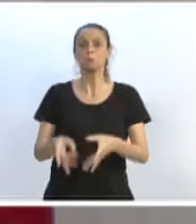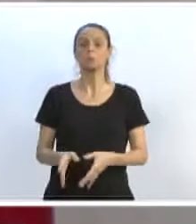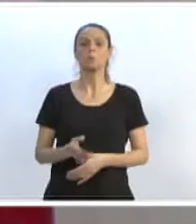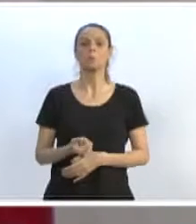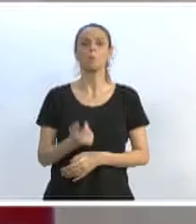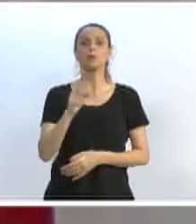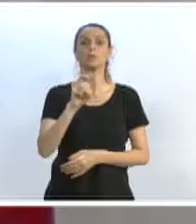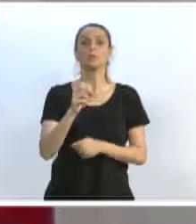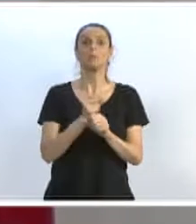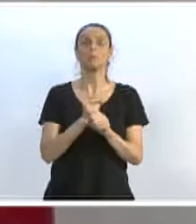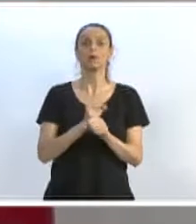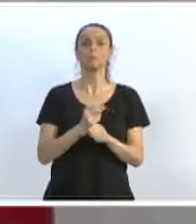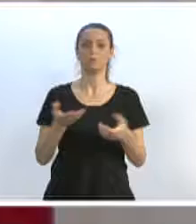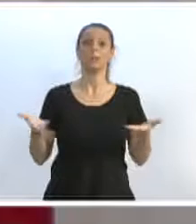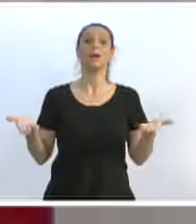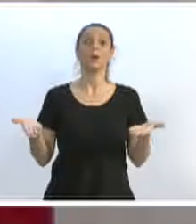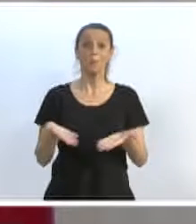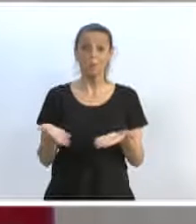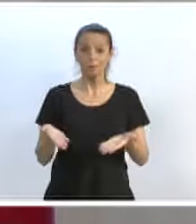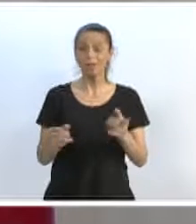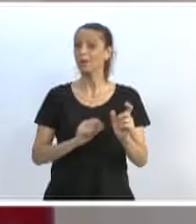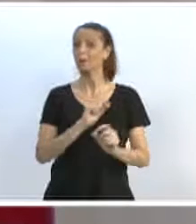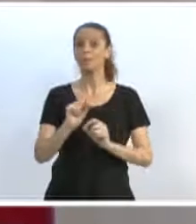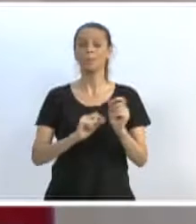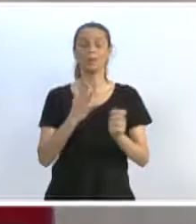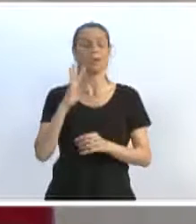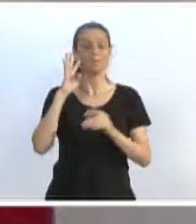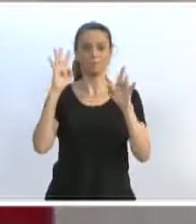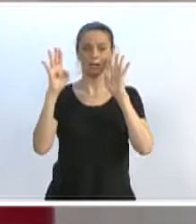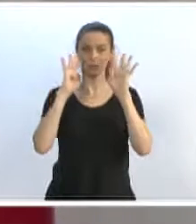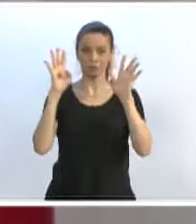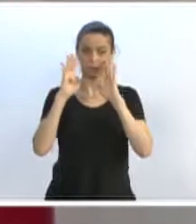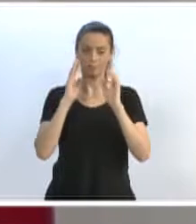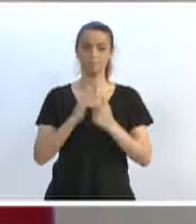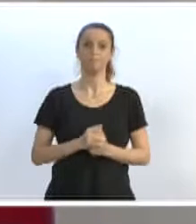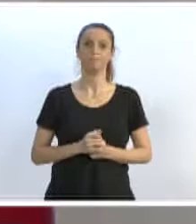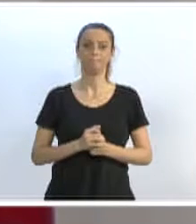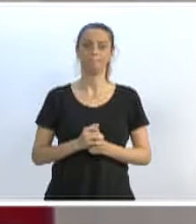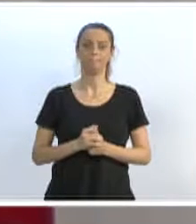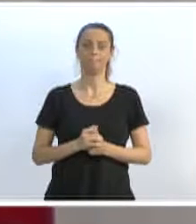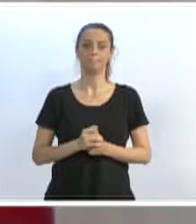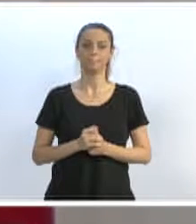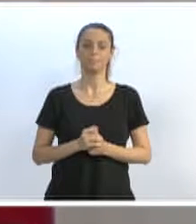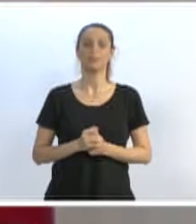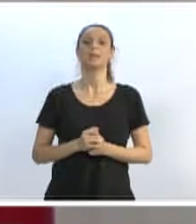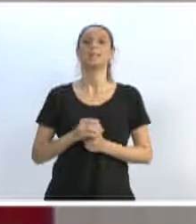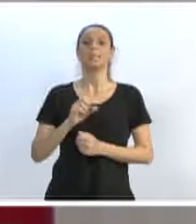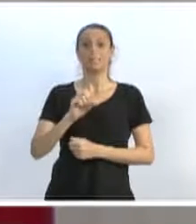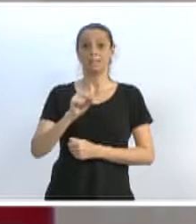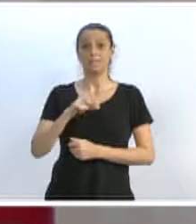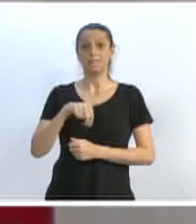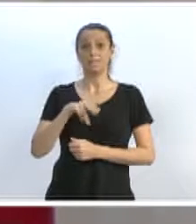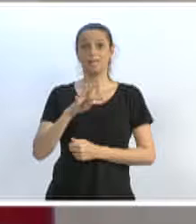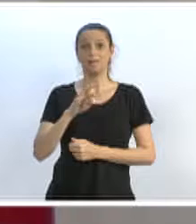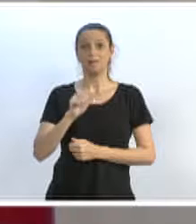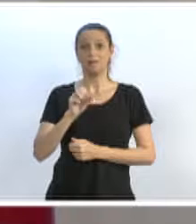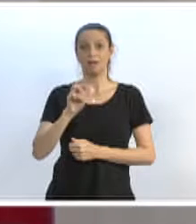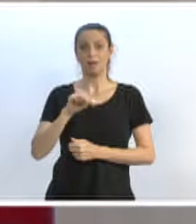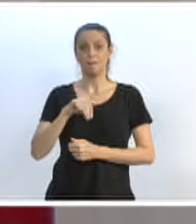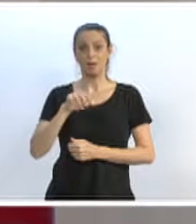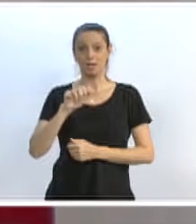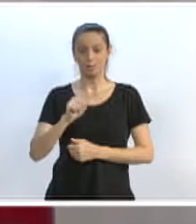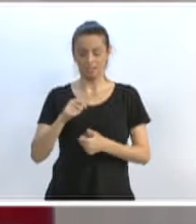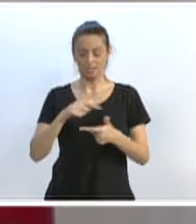5 anos. E agora, senhoras e senhores, imagine, Santa Maria, Progresso, Jordão, nas